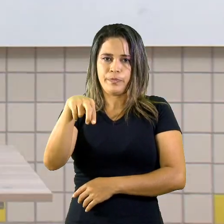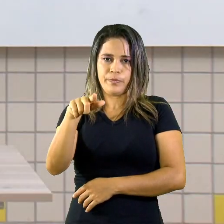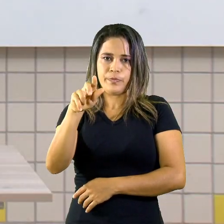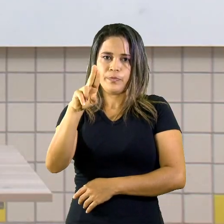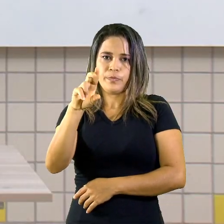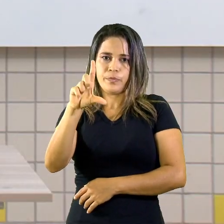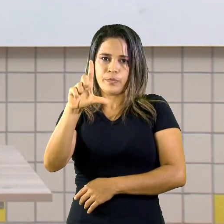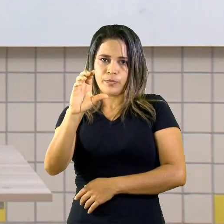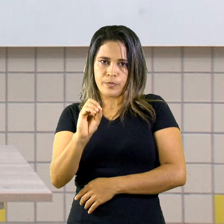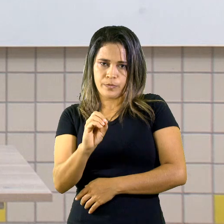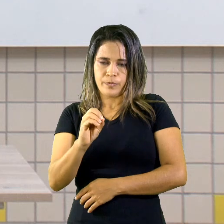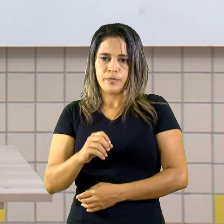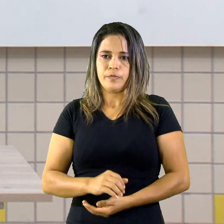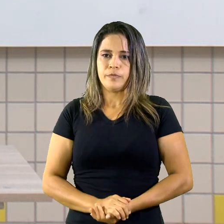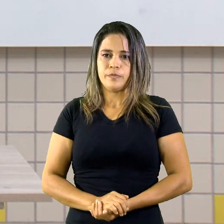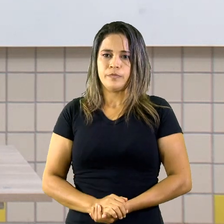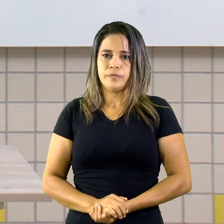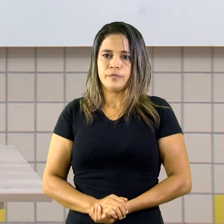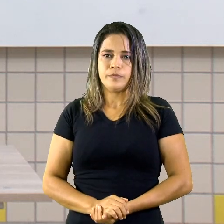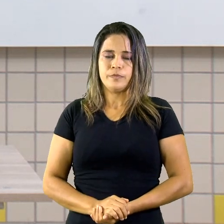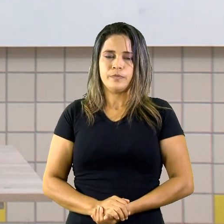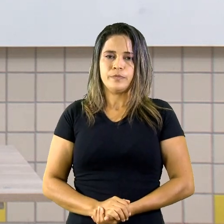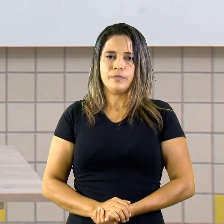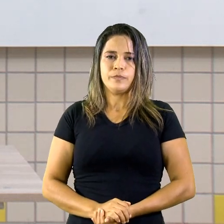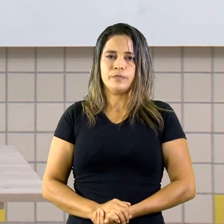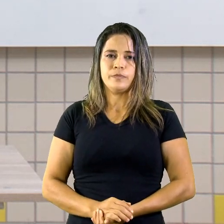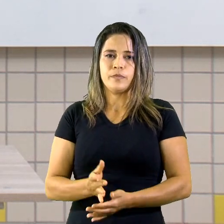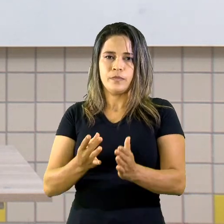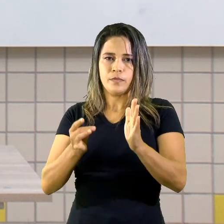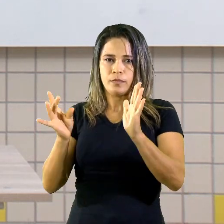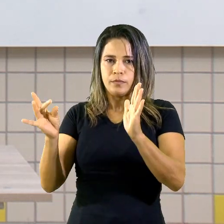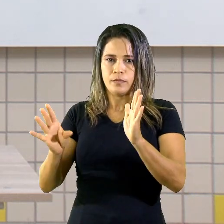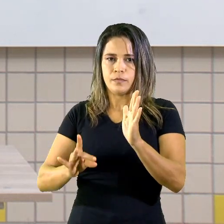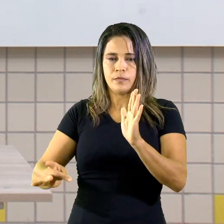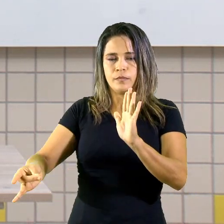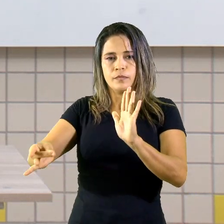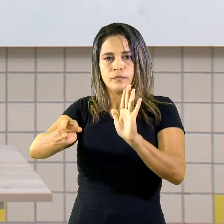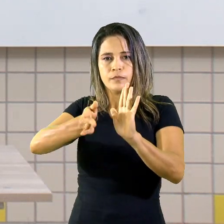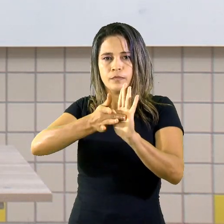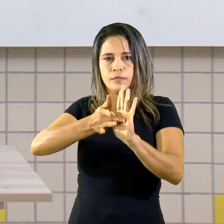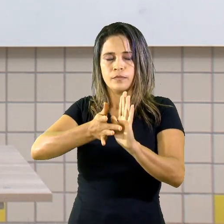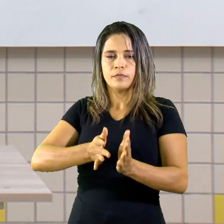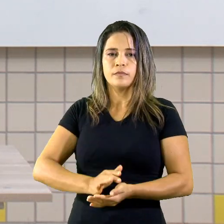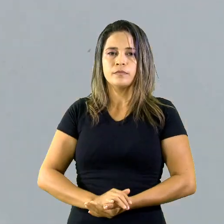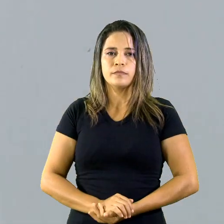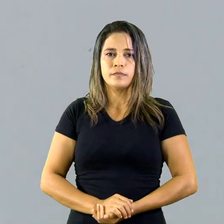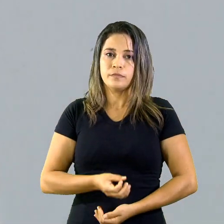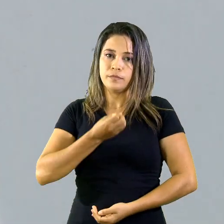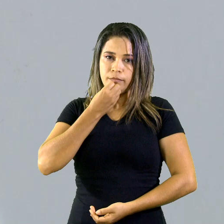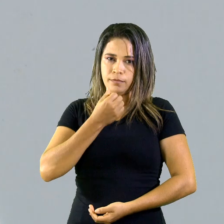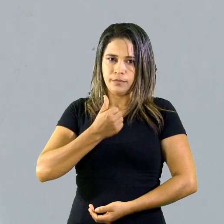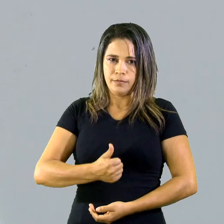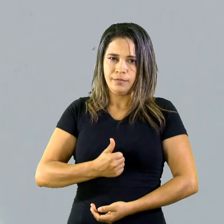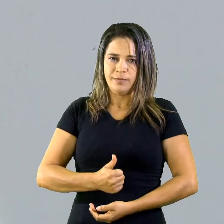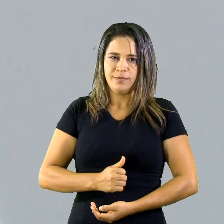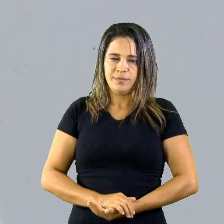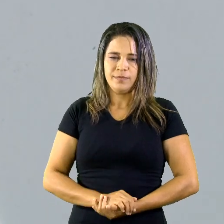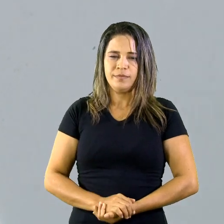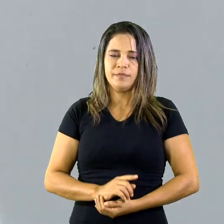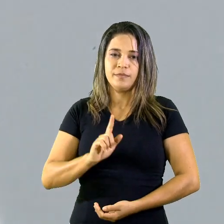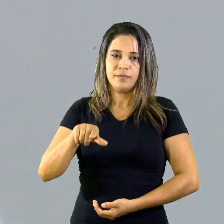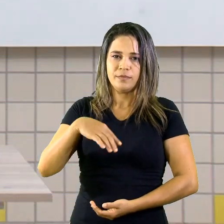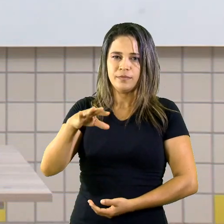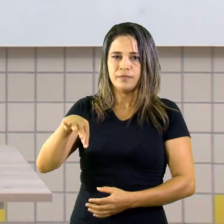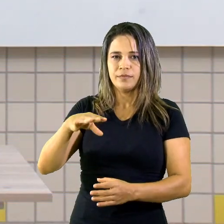palavra retângulo, e grudar bem do ladinho dele. Beleza? Vamos para um próximo